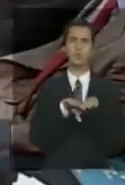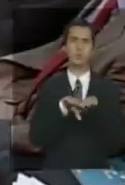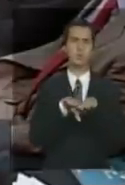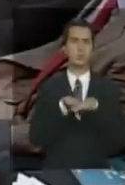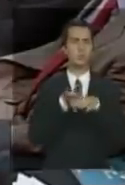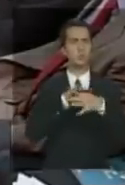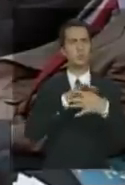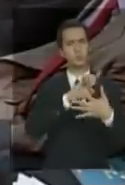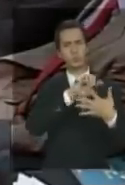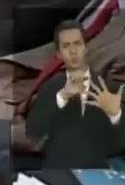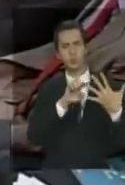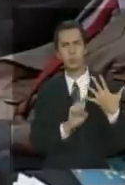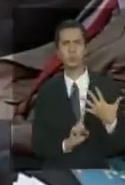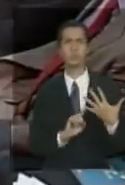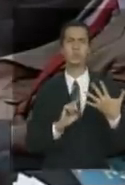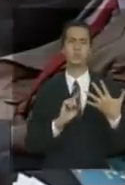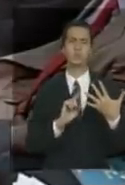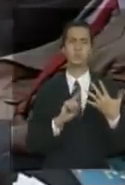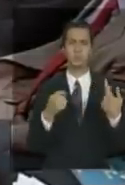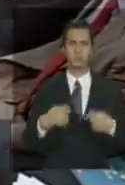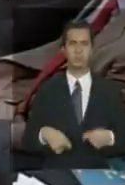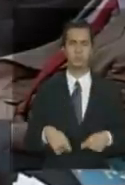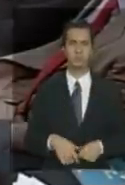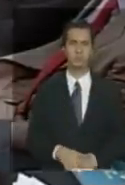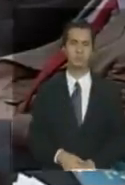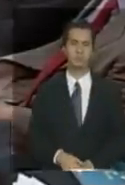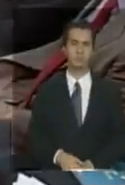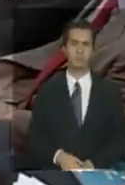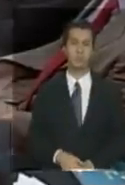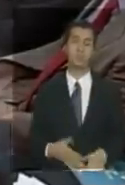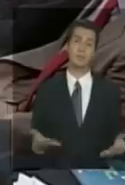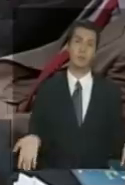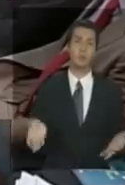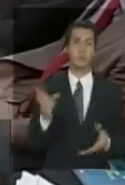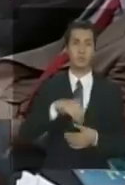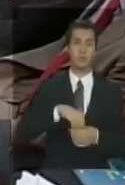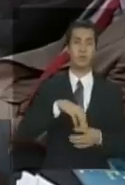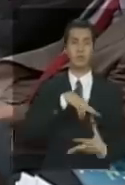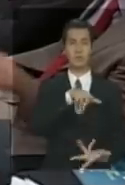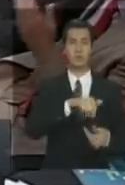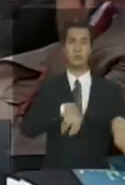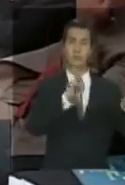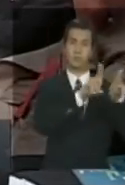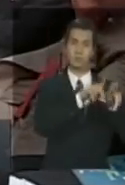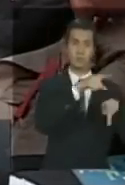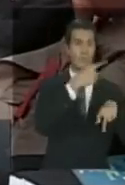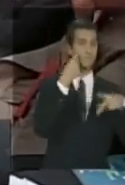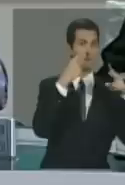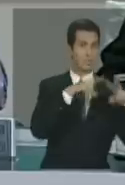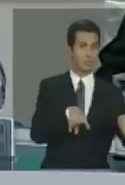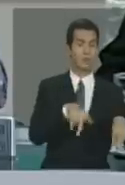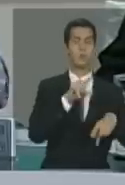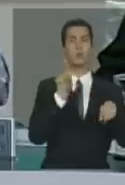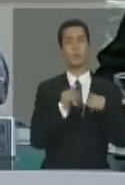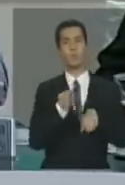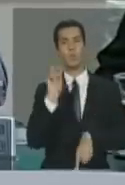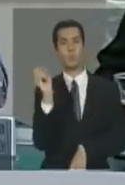precisa ser fortalecido. Então, do ponto de vista das Nações Unidas, do ponto de vista do que nós temos discutindo no